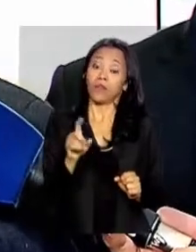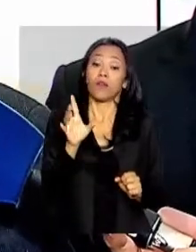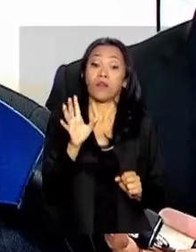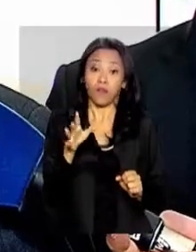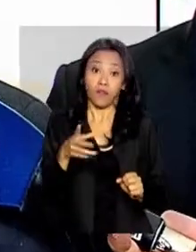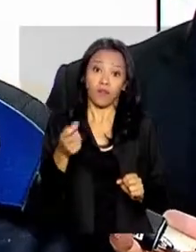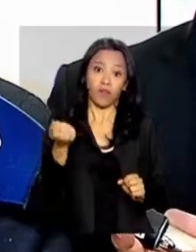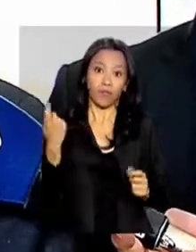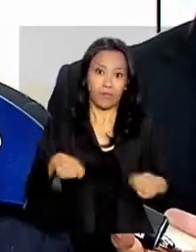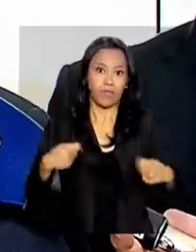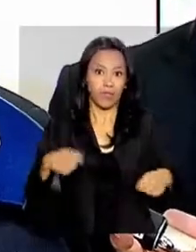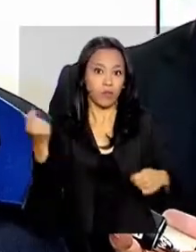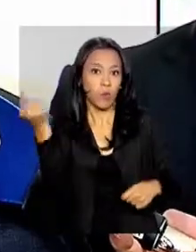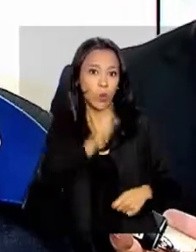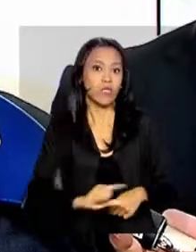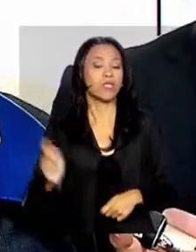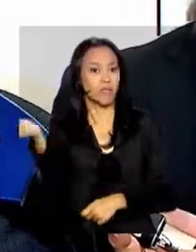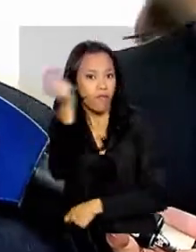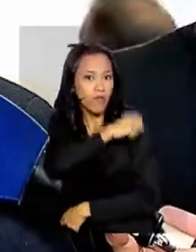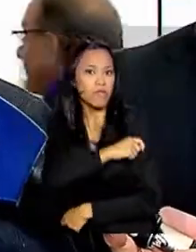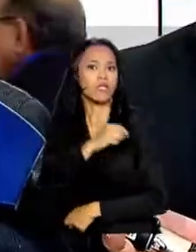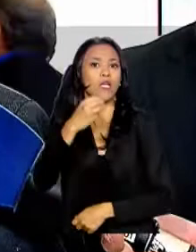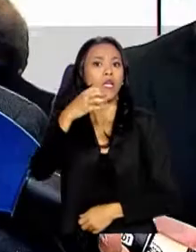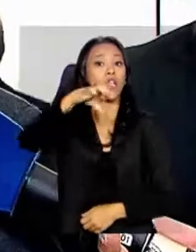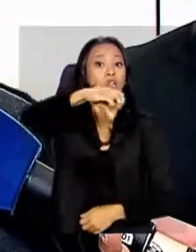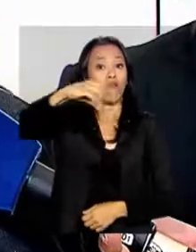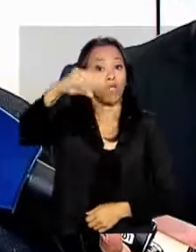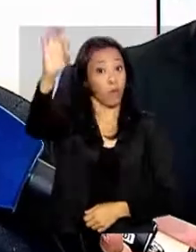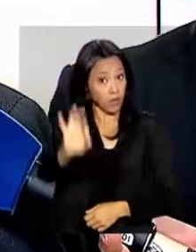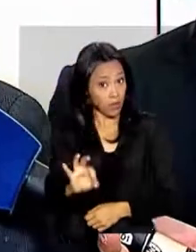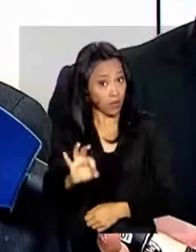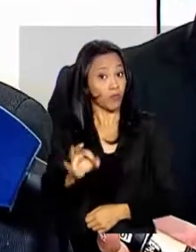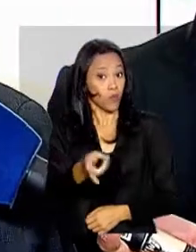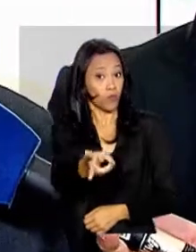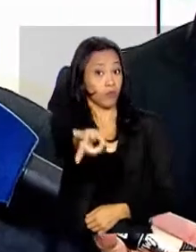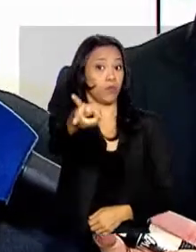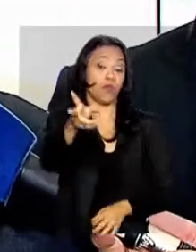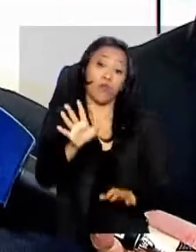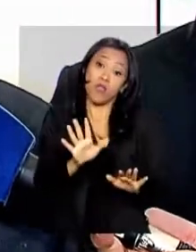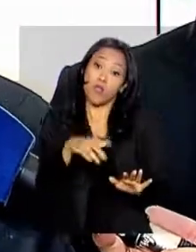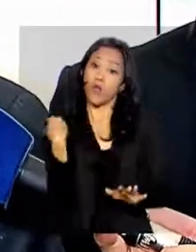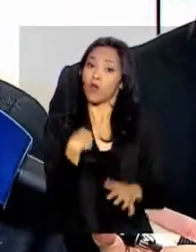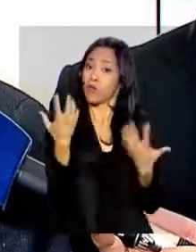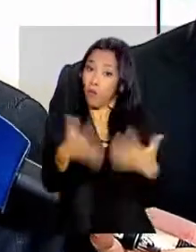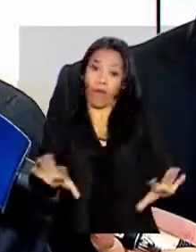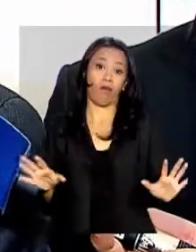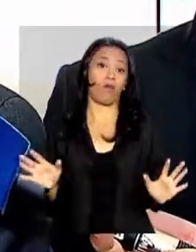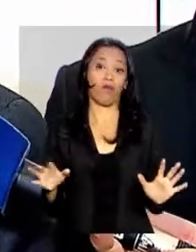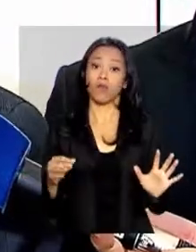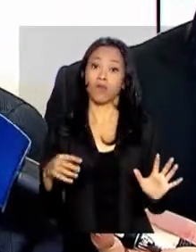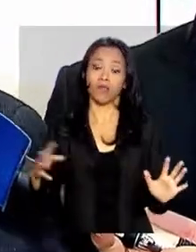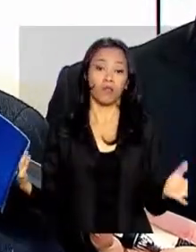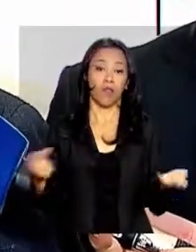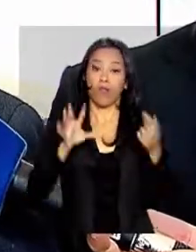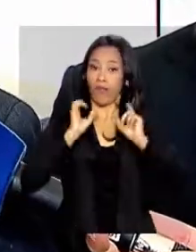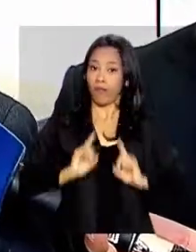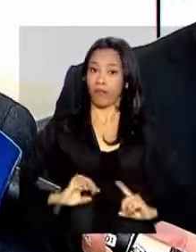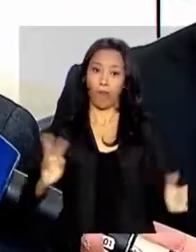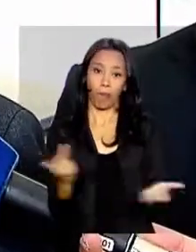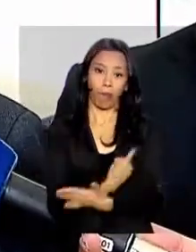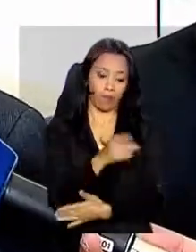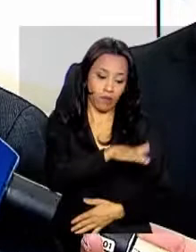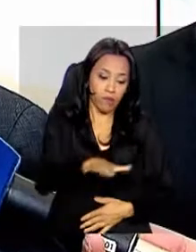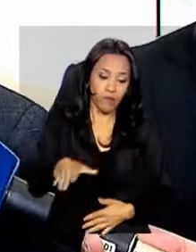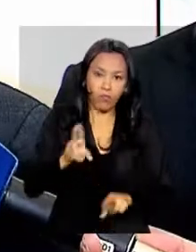vacinal acima de 90% das nossas crianças nós não queremos sequelas nas nossas crianças por